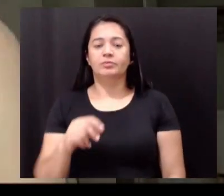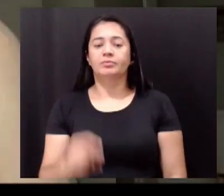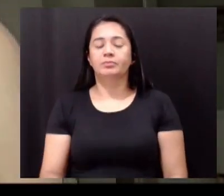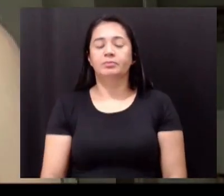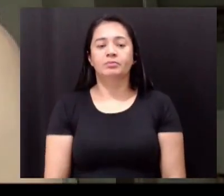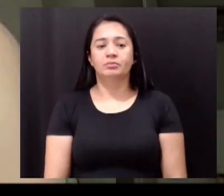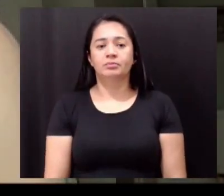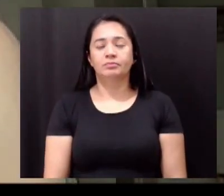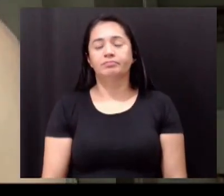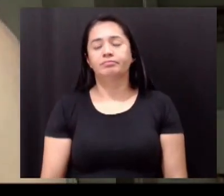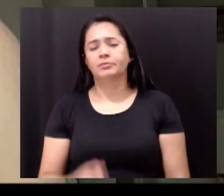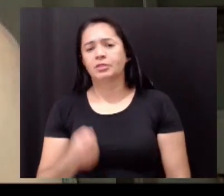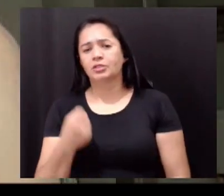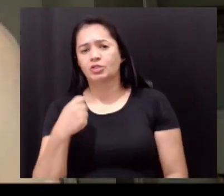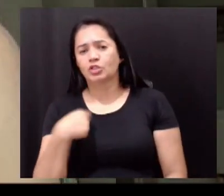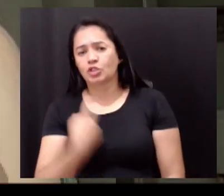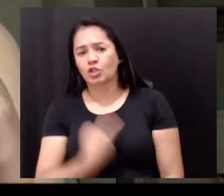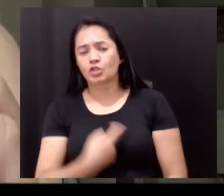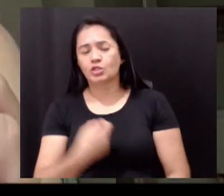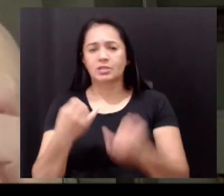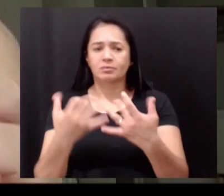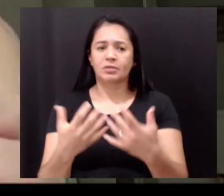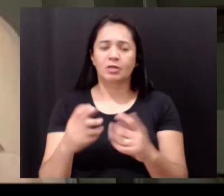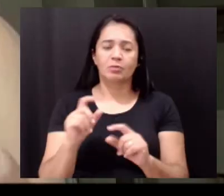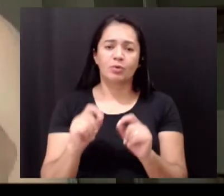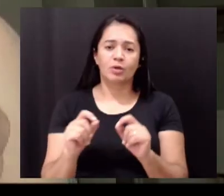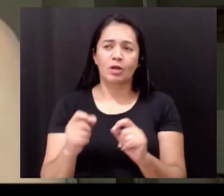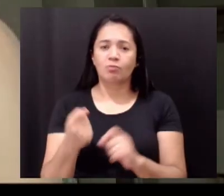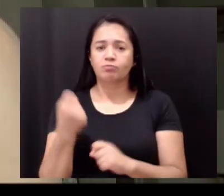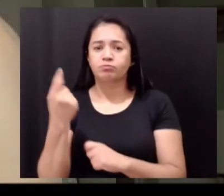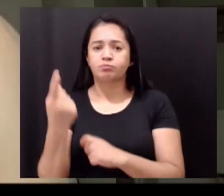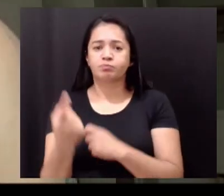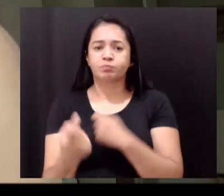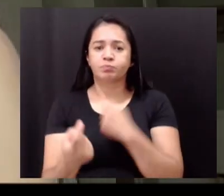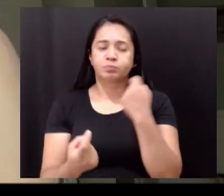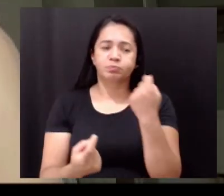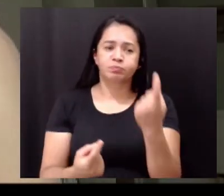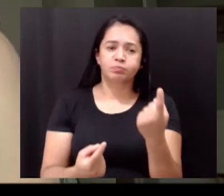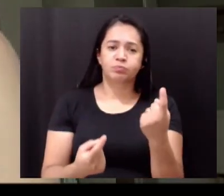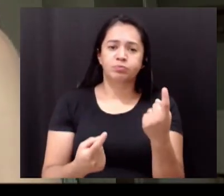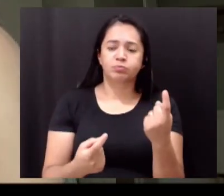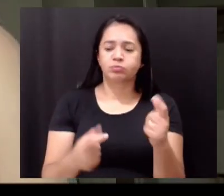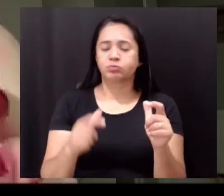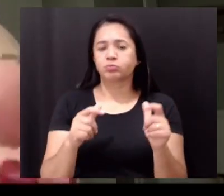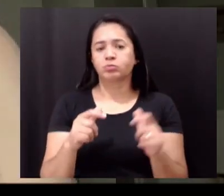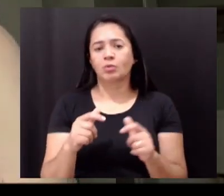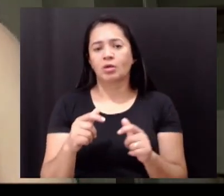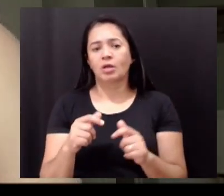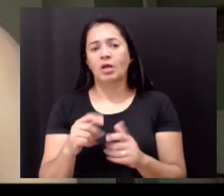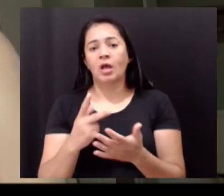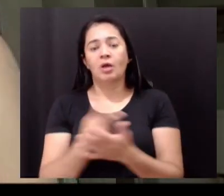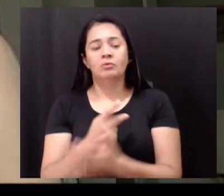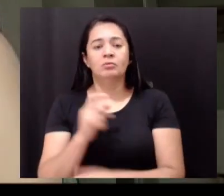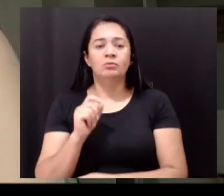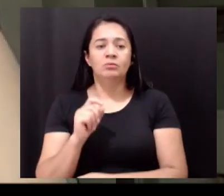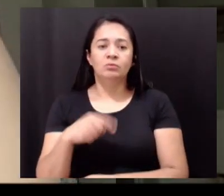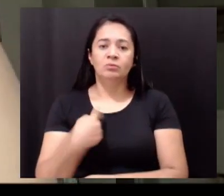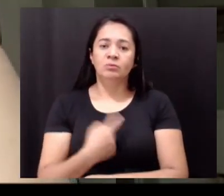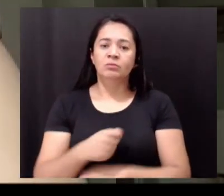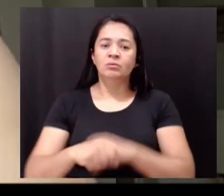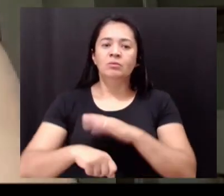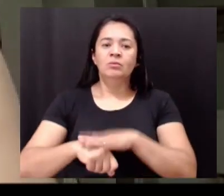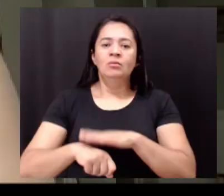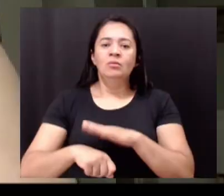a gente vai falar em breve sobre isso, mas em algumas situações é permitido com que a gente faça a vacinação